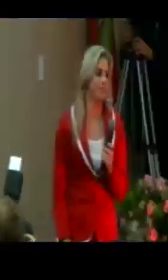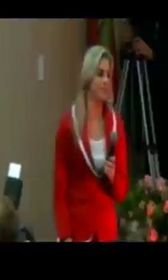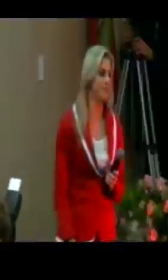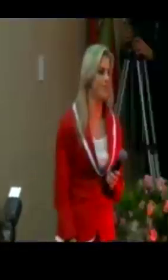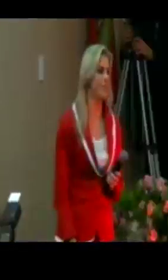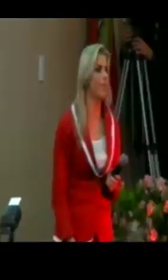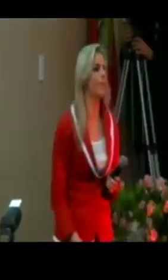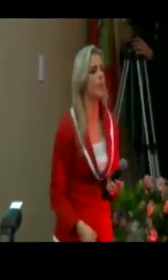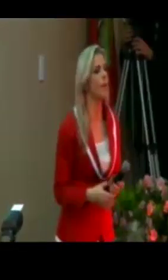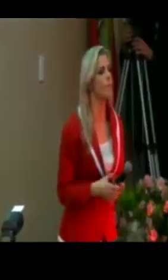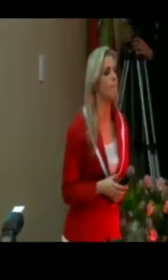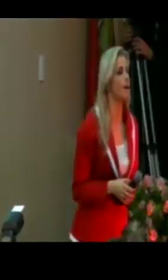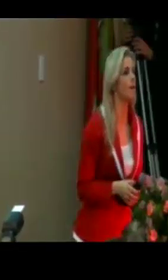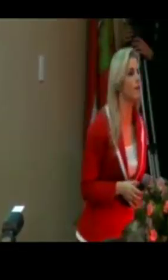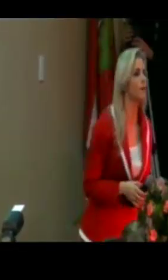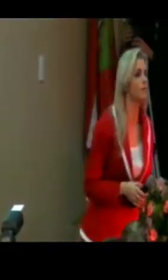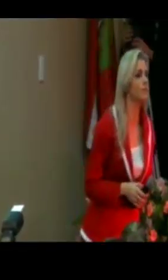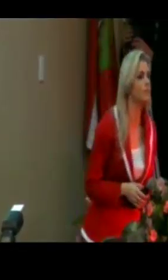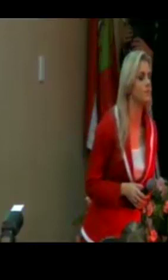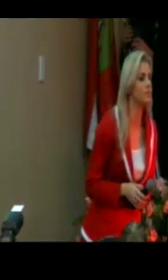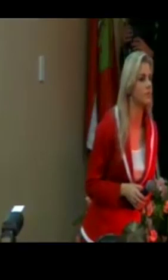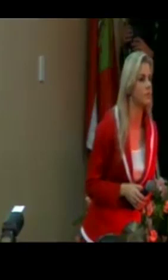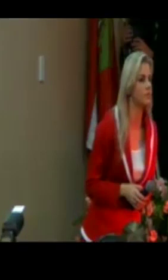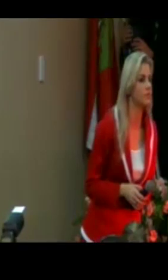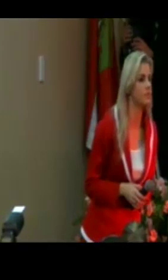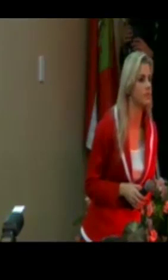né? Ótimo.